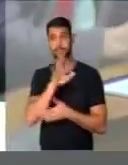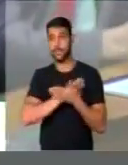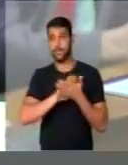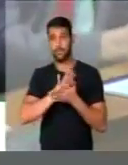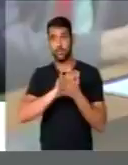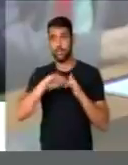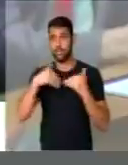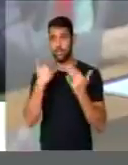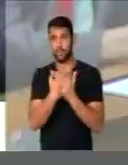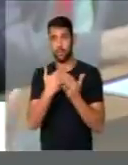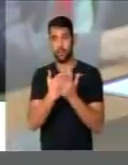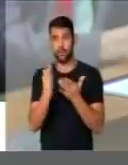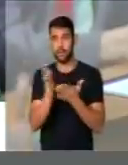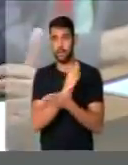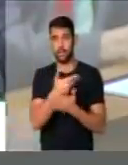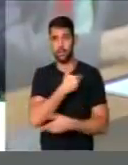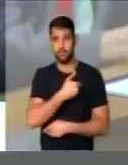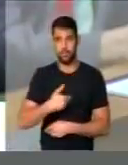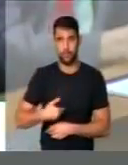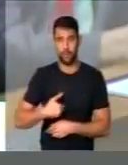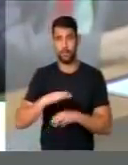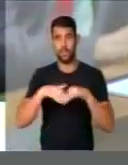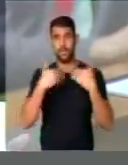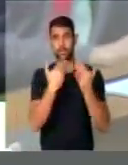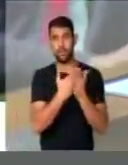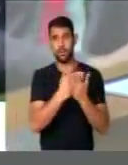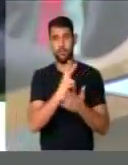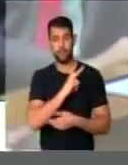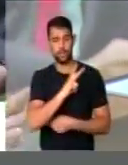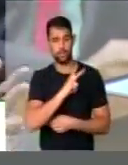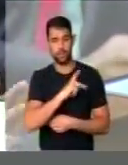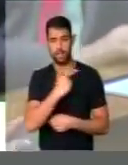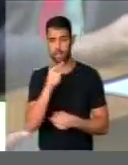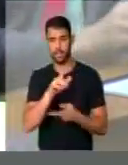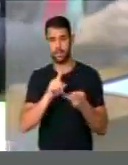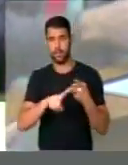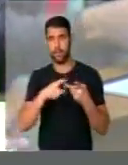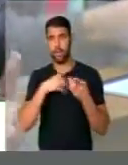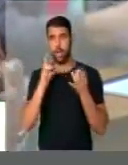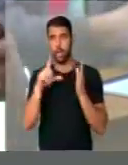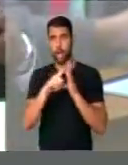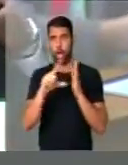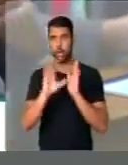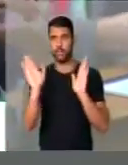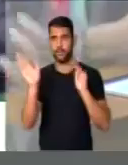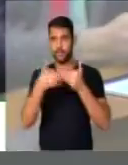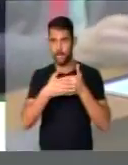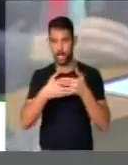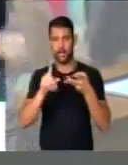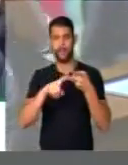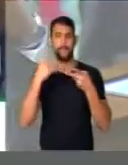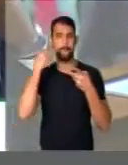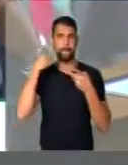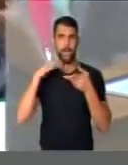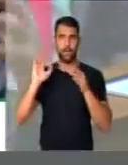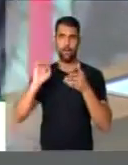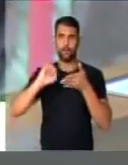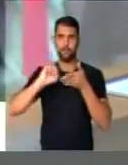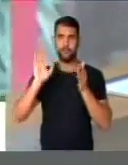tinham escolas, tanto da rede pública quanto da rede privada, comércio,